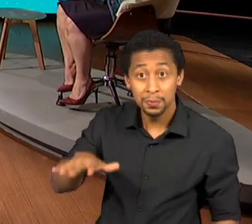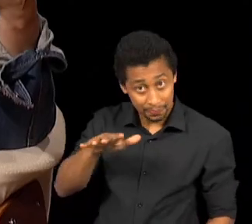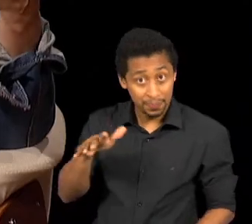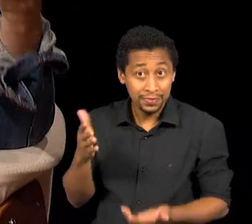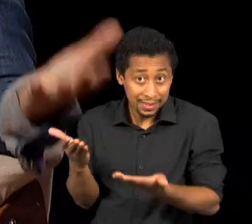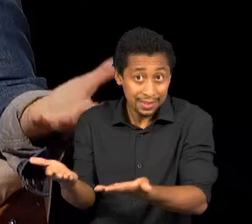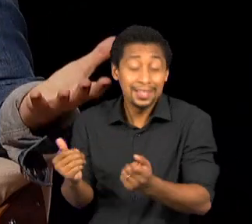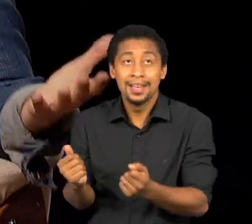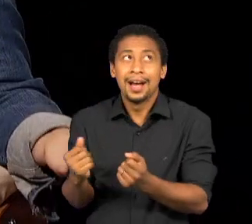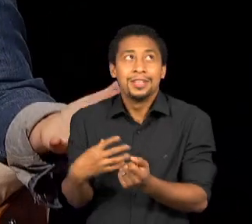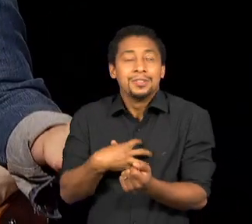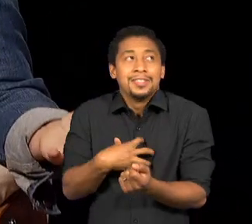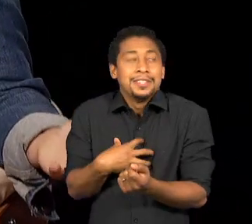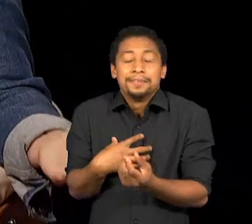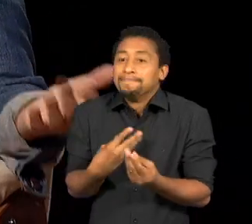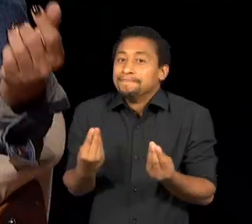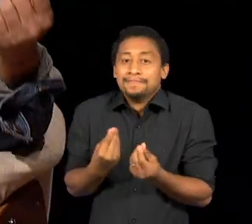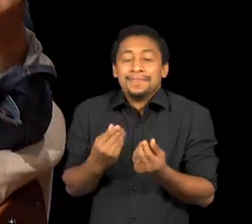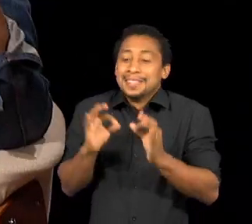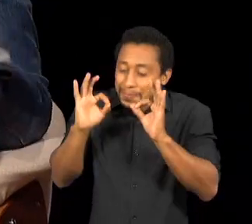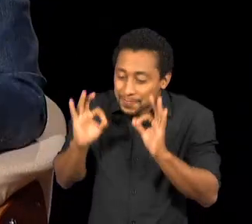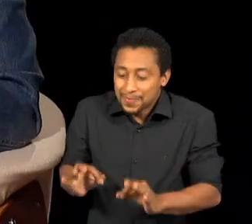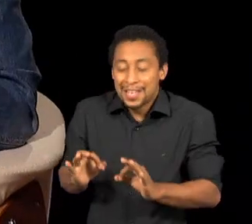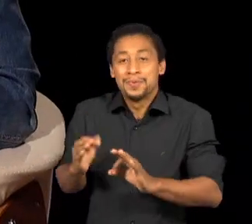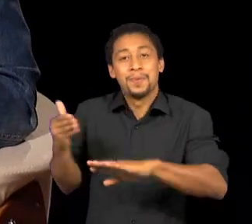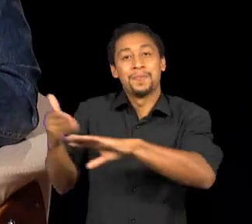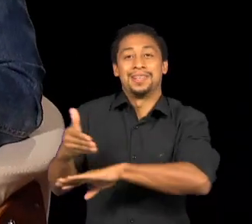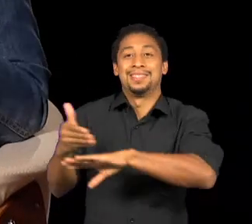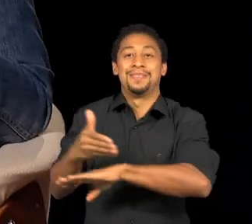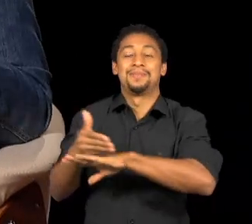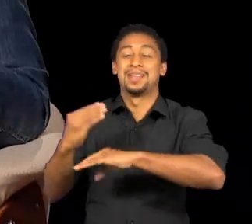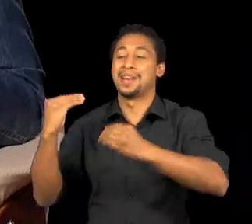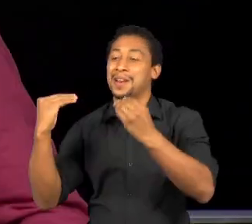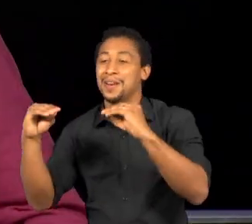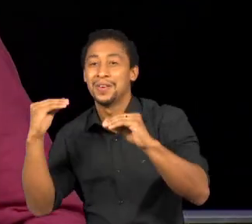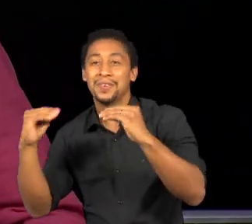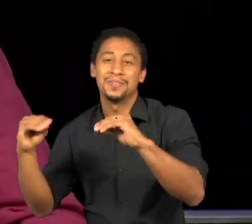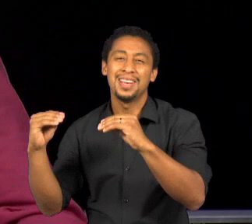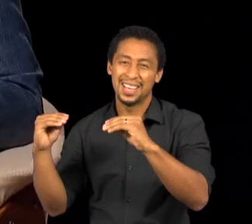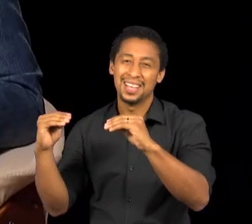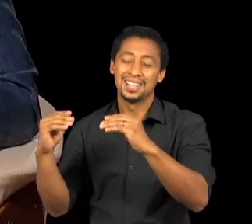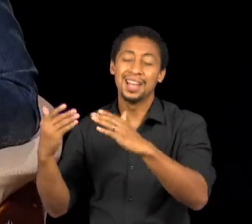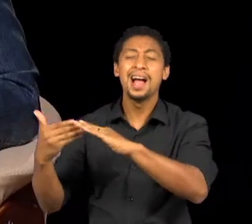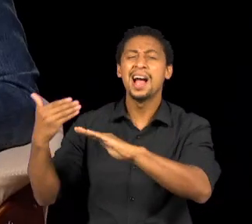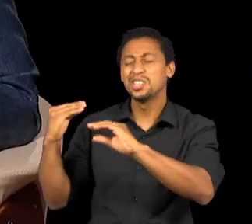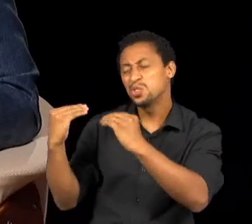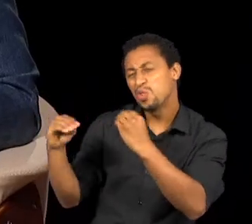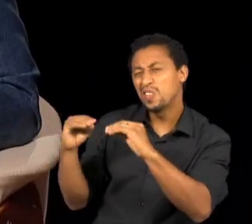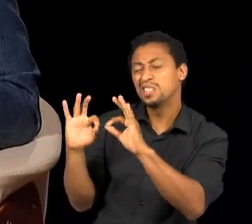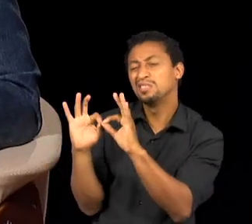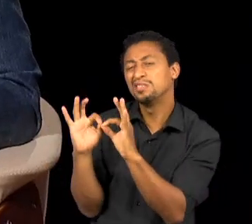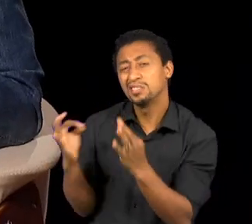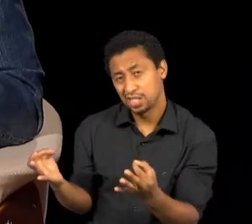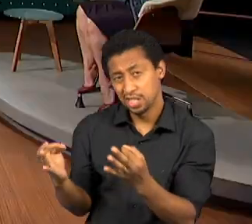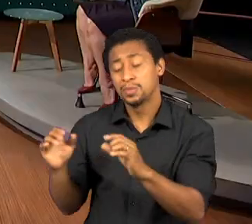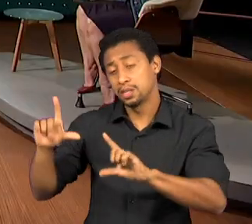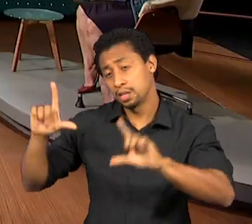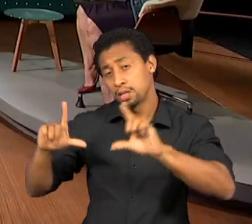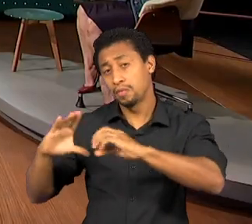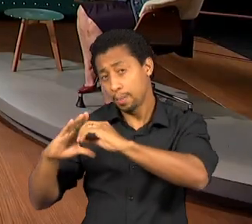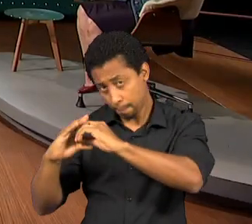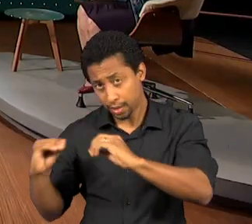estava estreando mesmo, porque as novelas da Bandeirantes ainda eram pequenas, personagens pequenos, mas